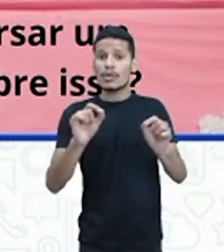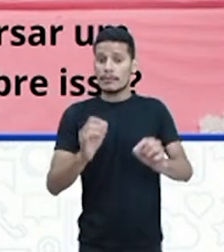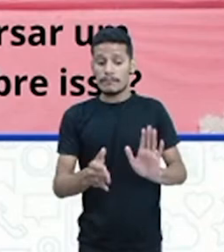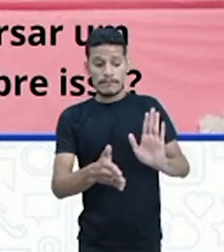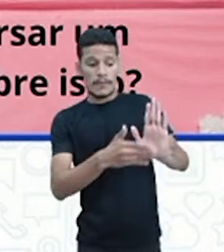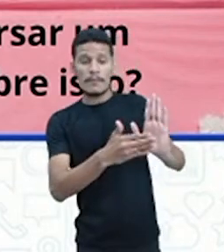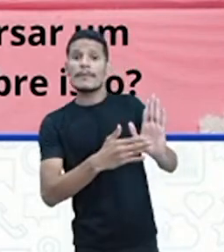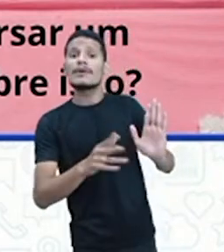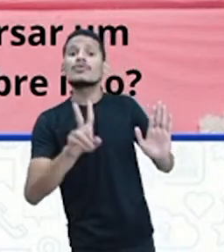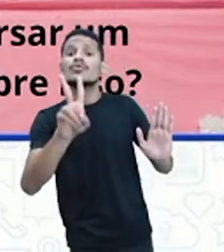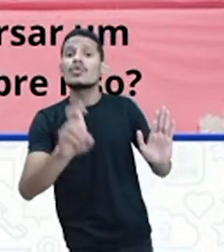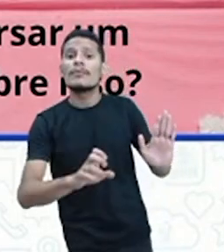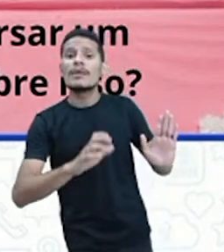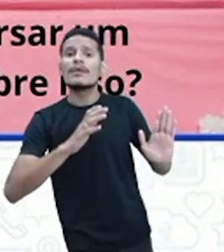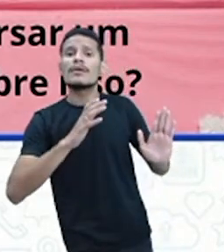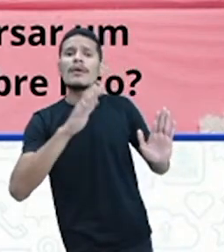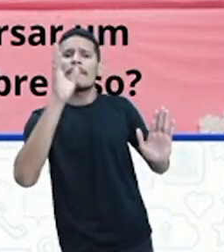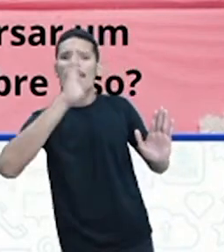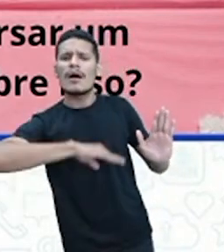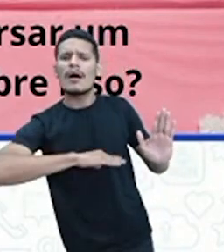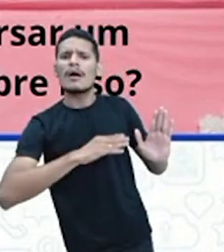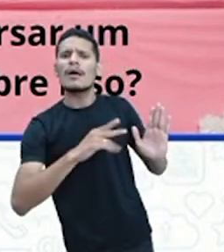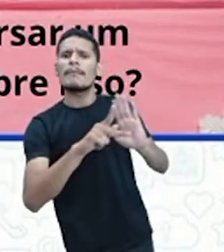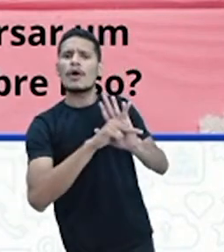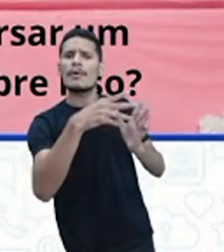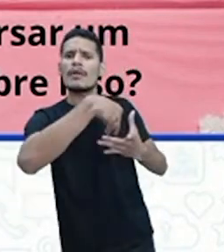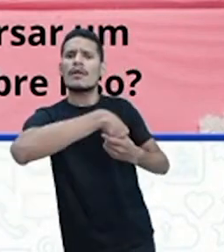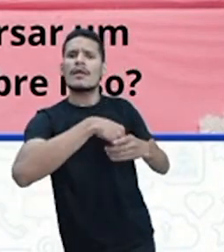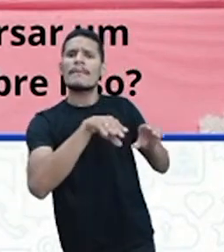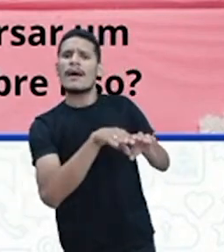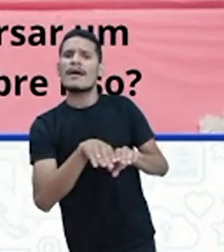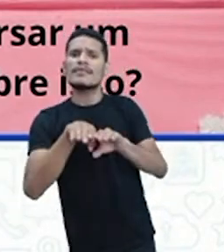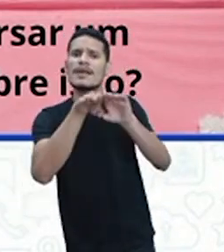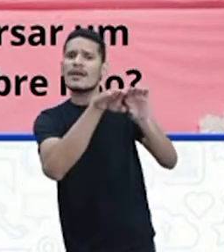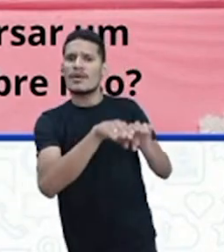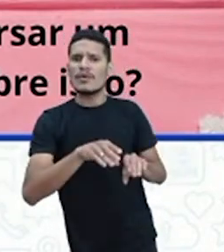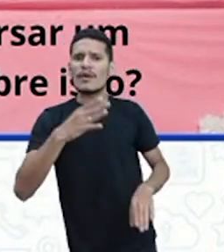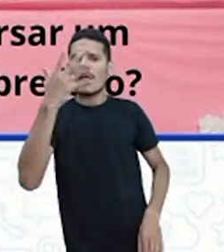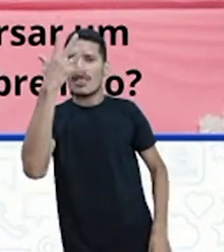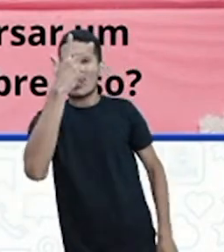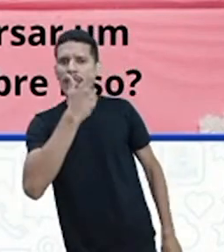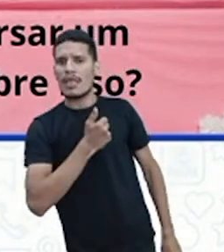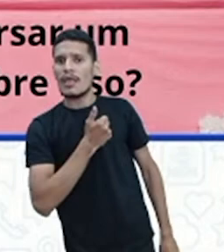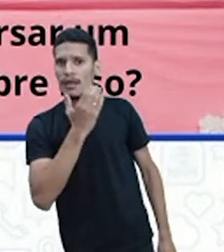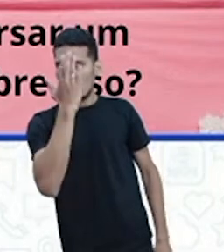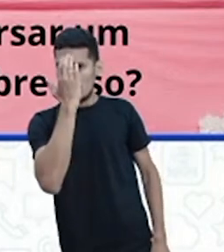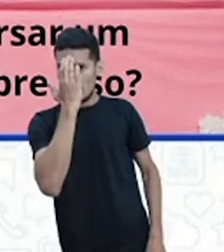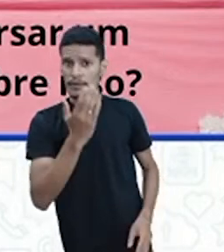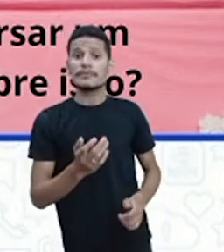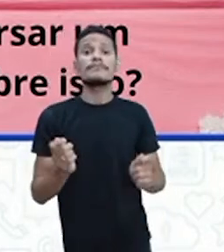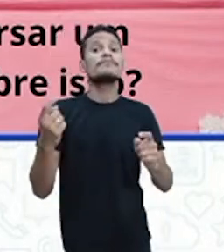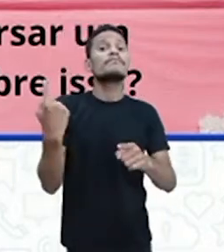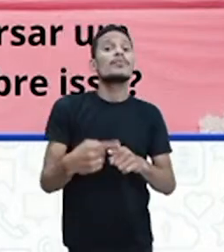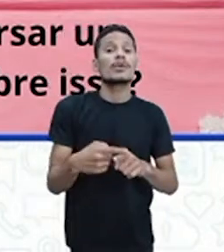nos malefícios. O que por que seguir padrões de beleza de